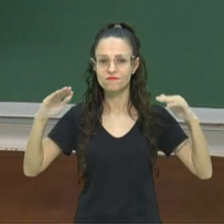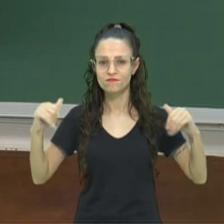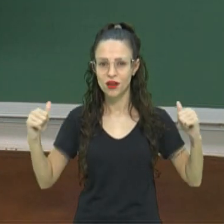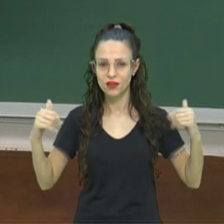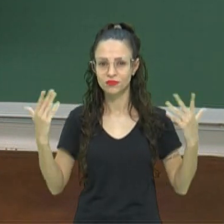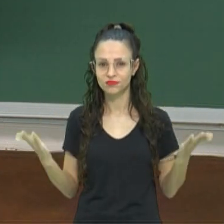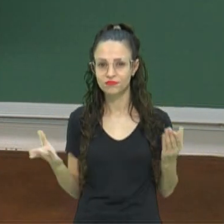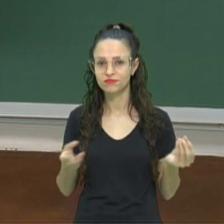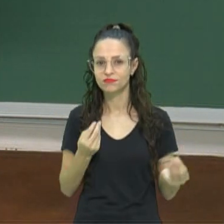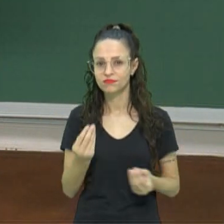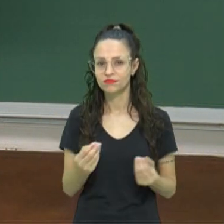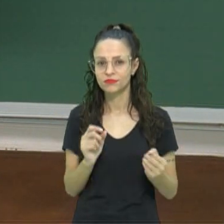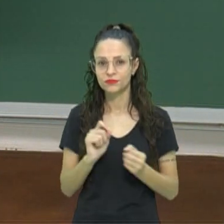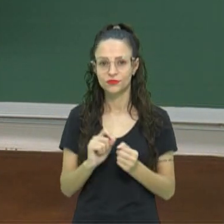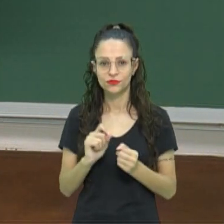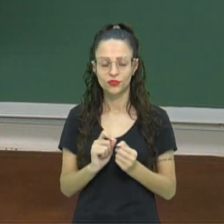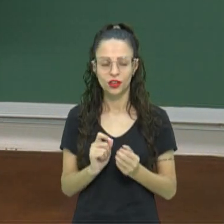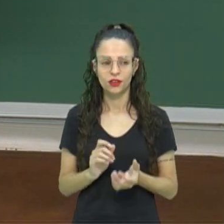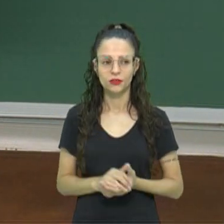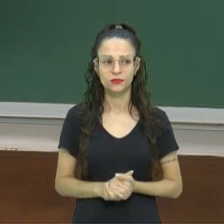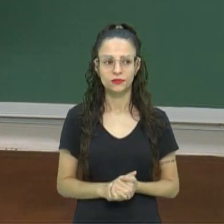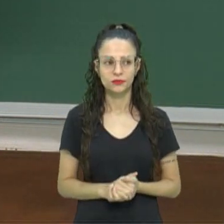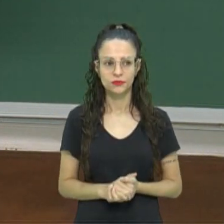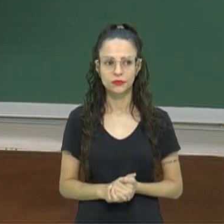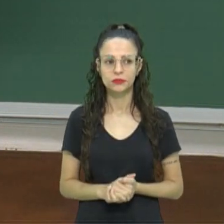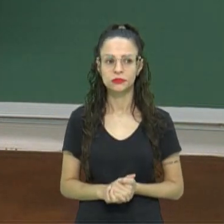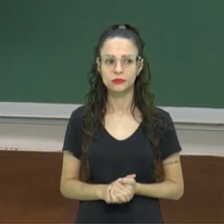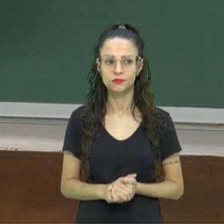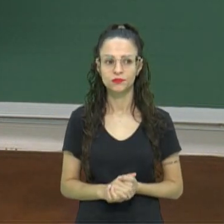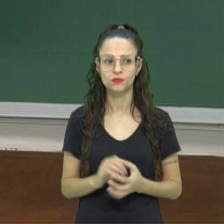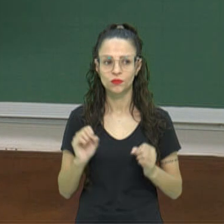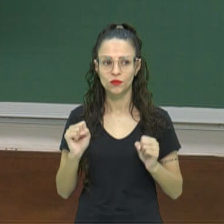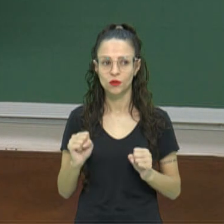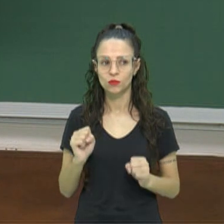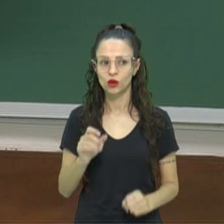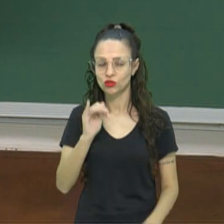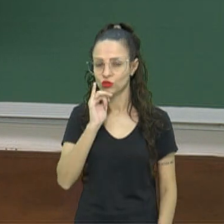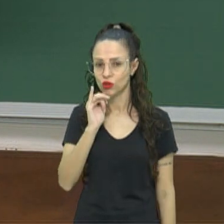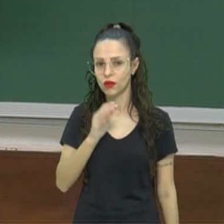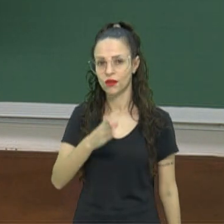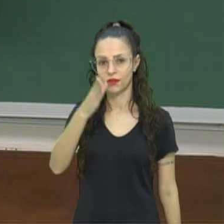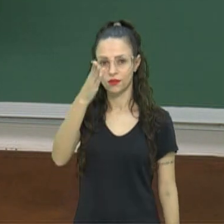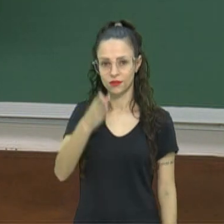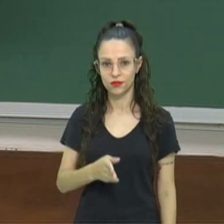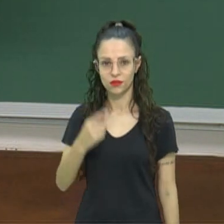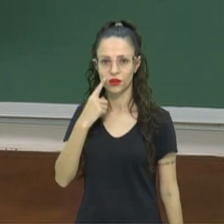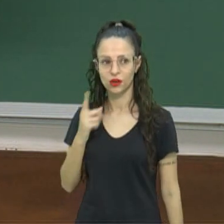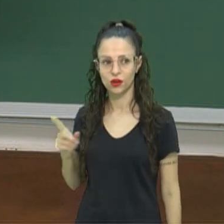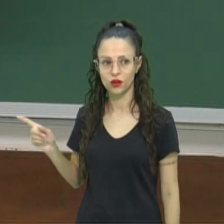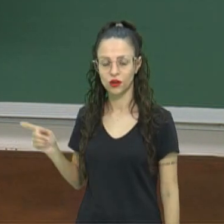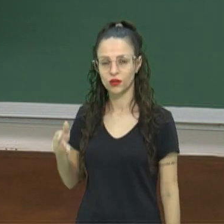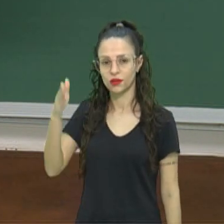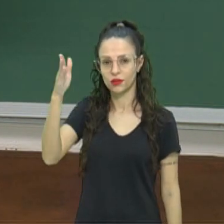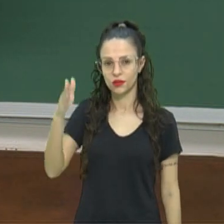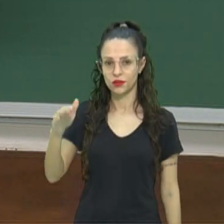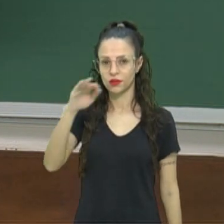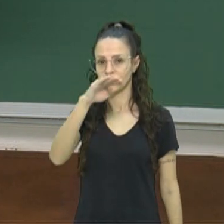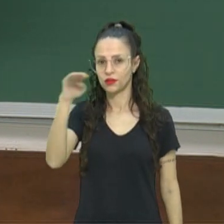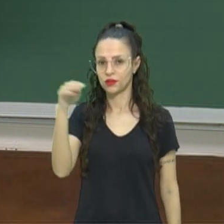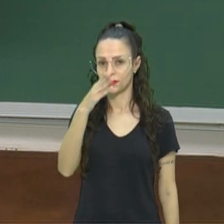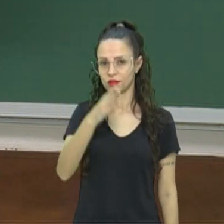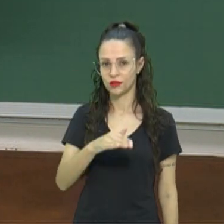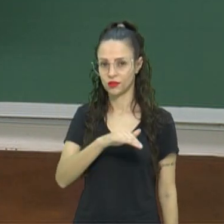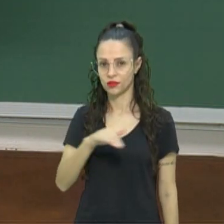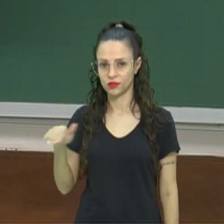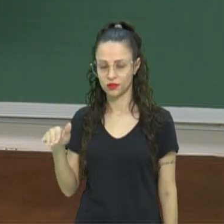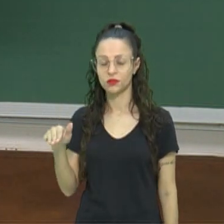daí? O que dá para fazer? Você pode repartir a figura, ó. Repartir em vários retângulos e o